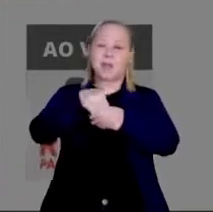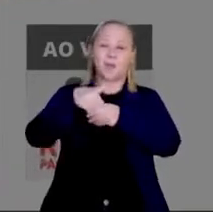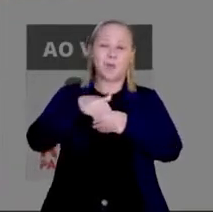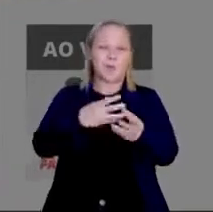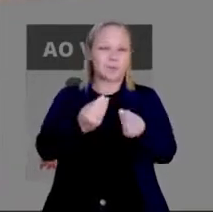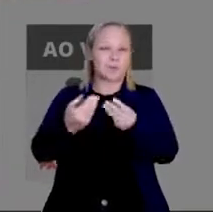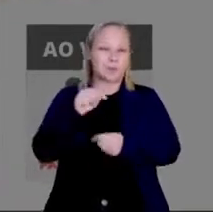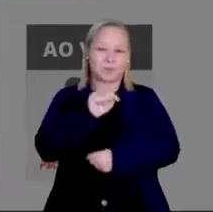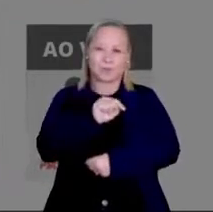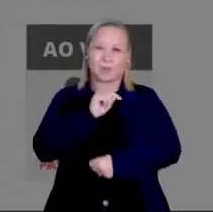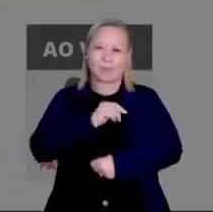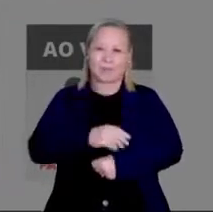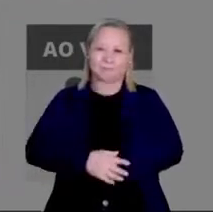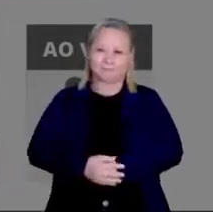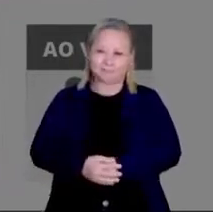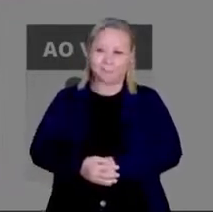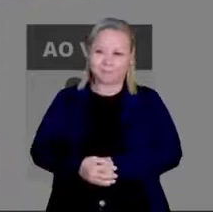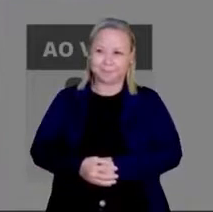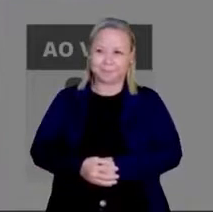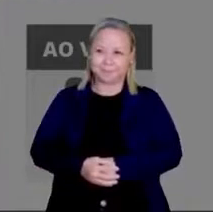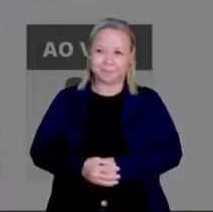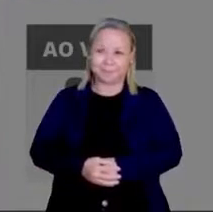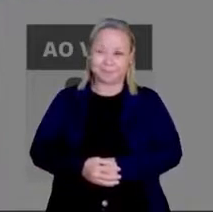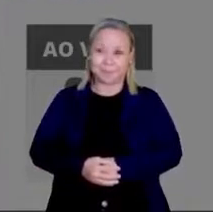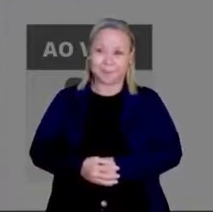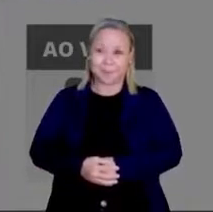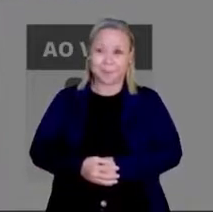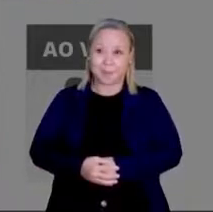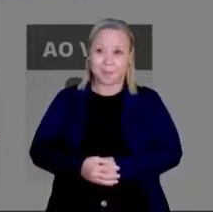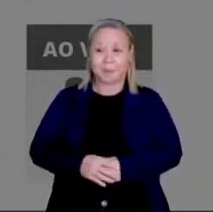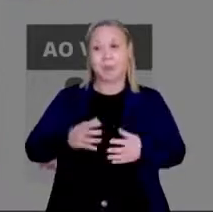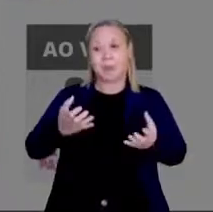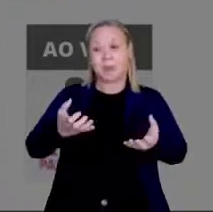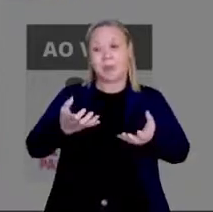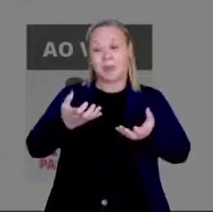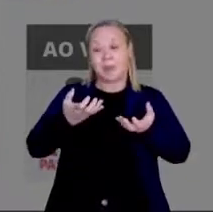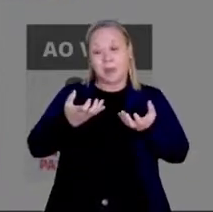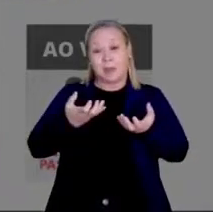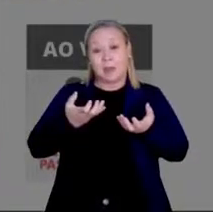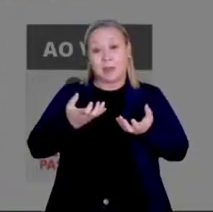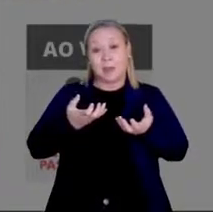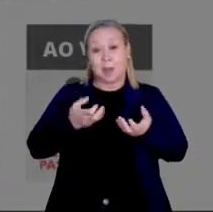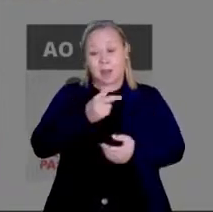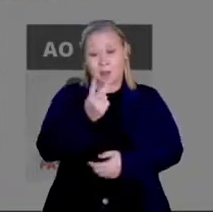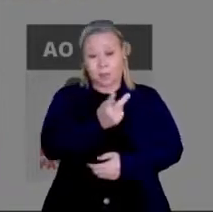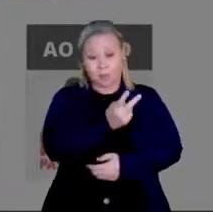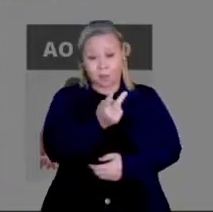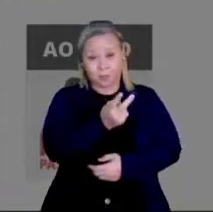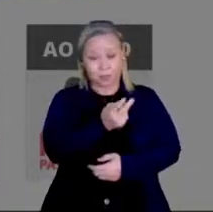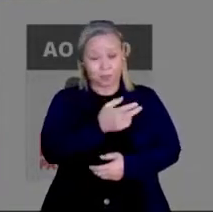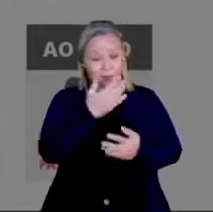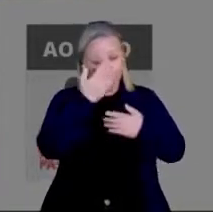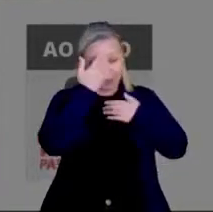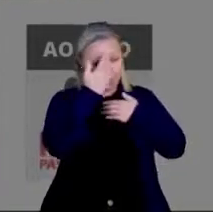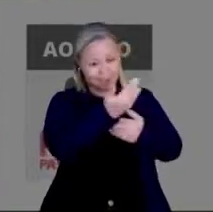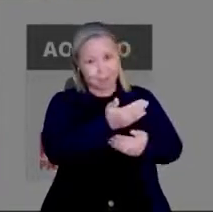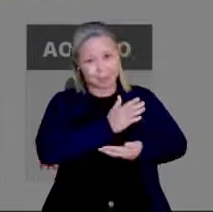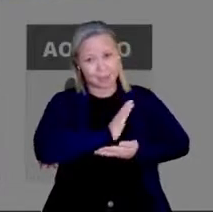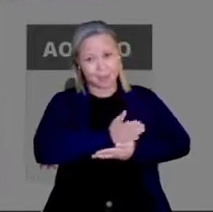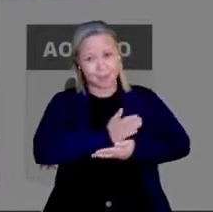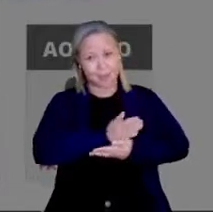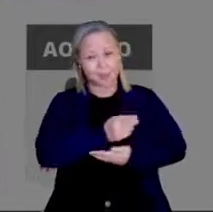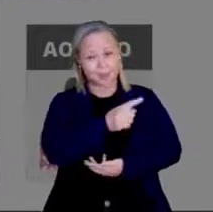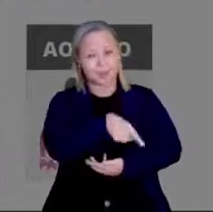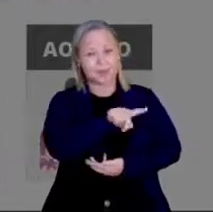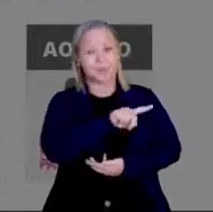aos donos da rádio, porque você sabe que eu, durante muito tempo, fui a figura mais censurada. Talvez só o